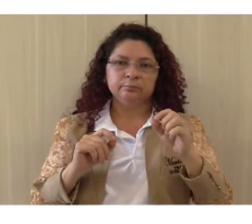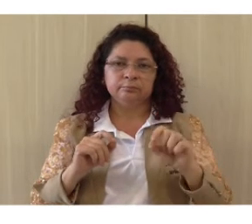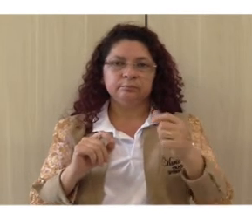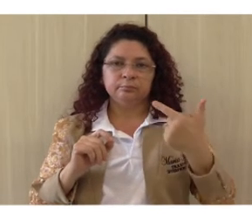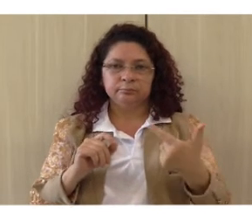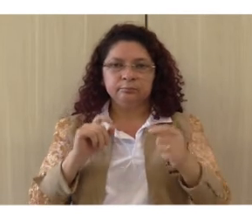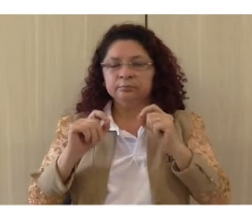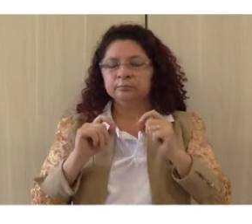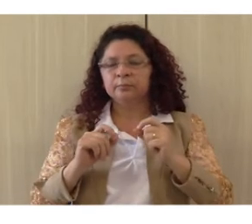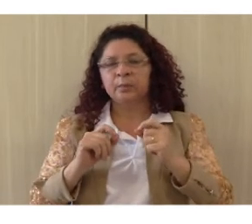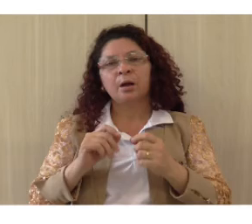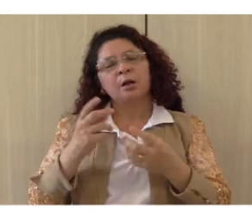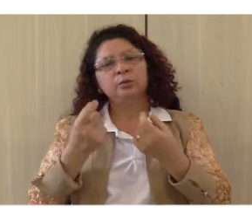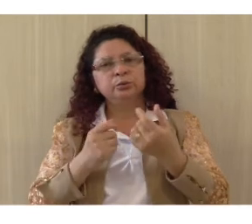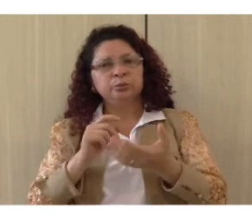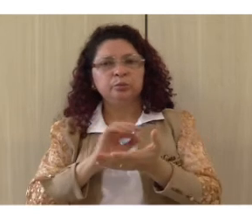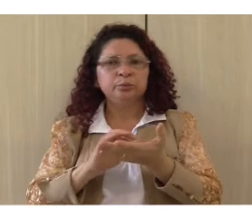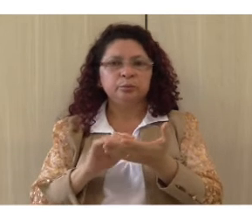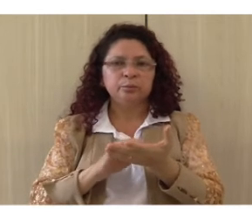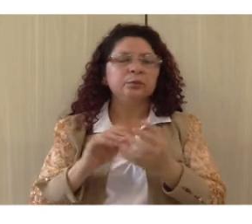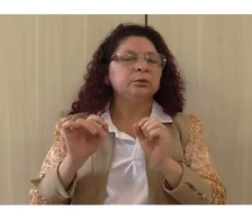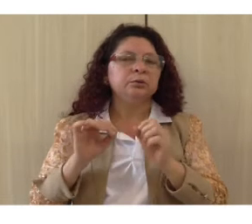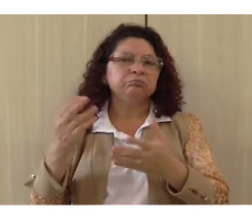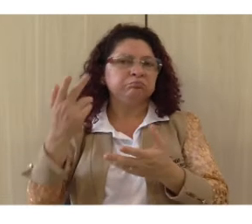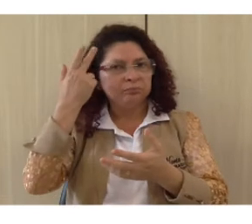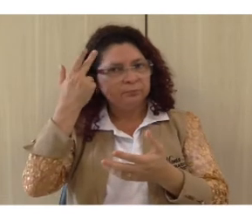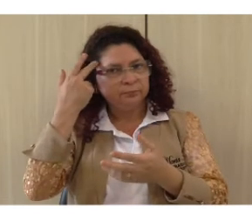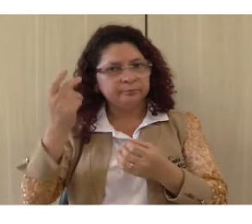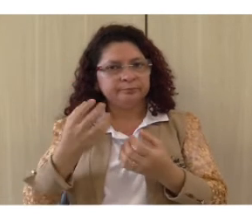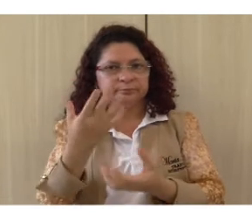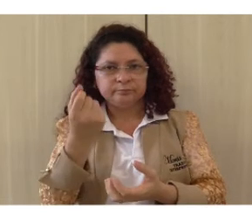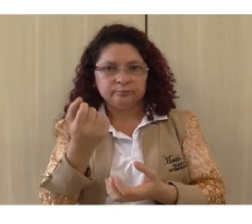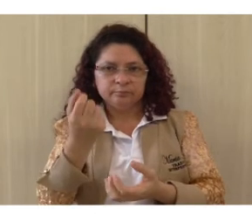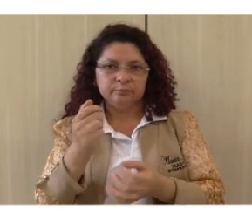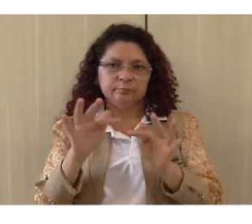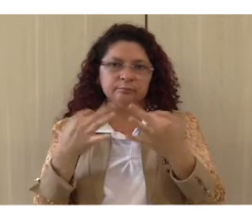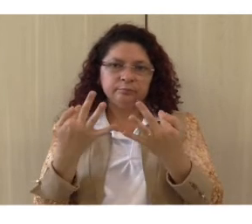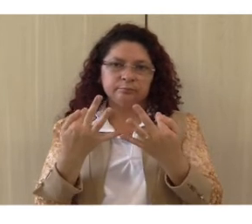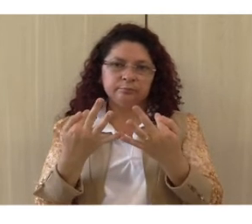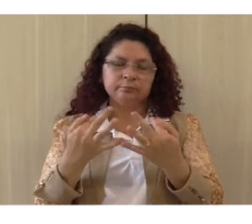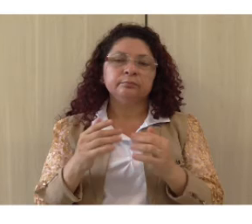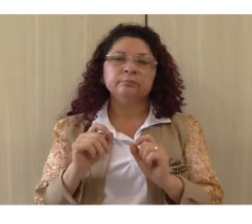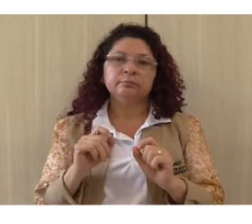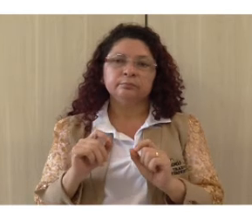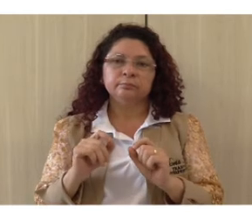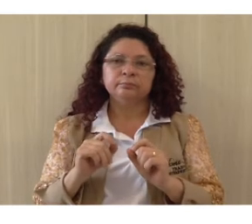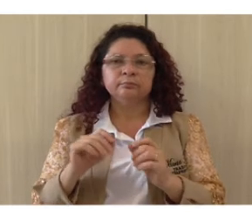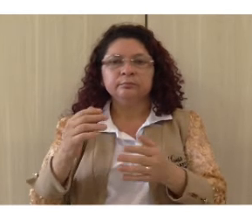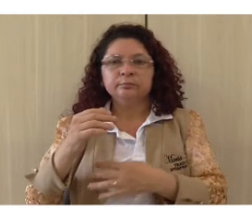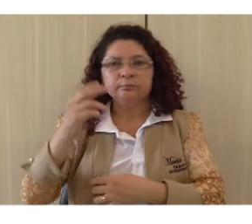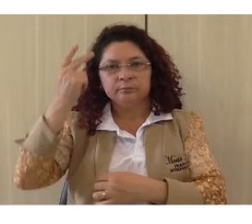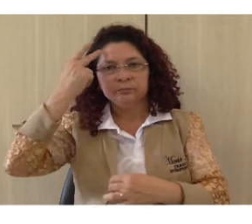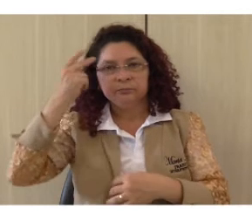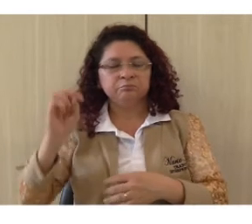5.4.2, serão computados os rendimentos de qualquer natureza recebidos pelas pessoas da família, a título regular